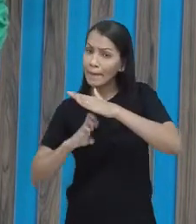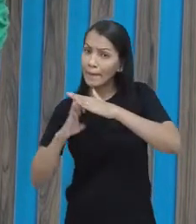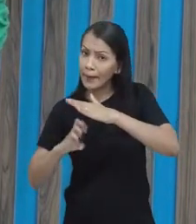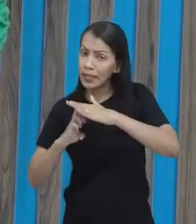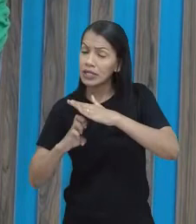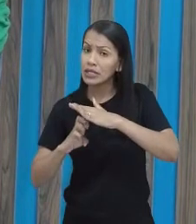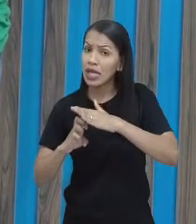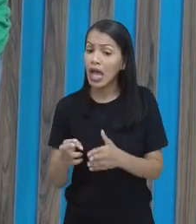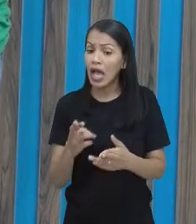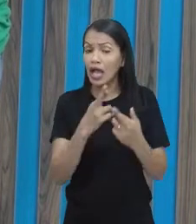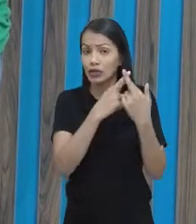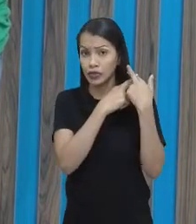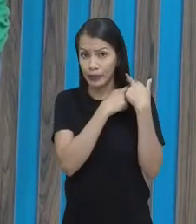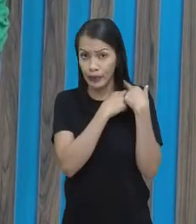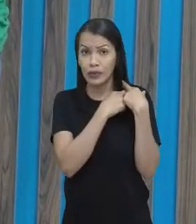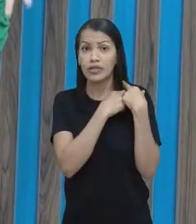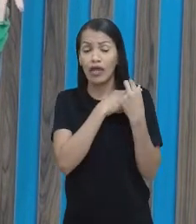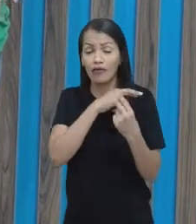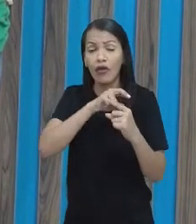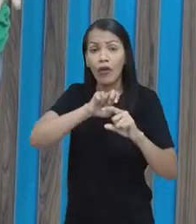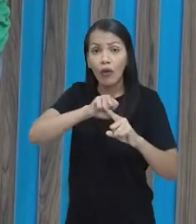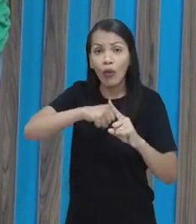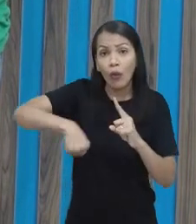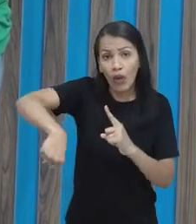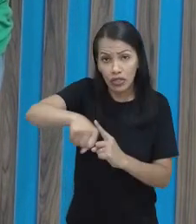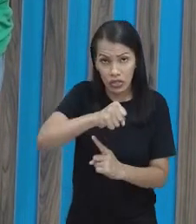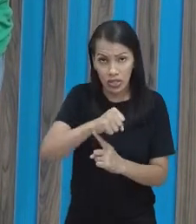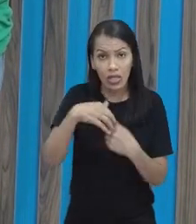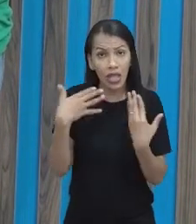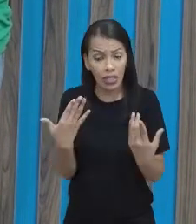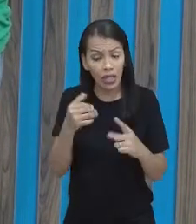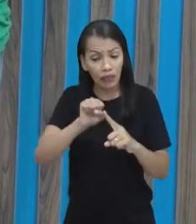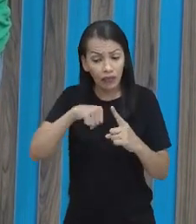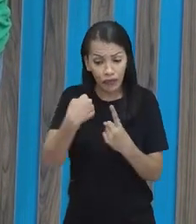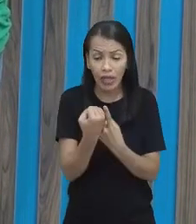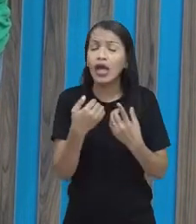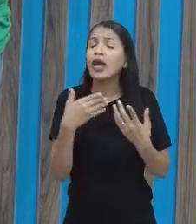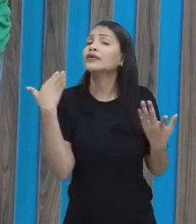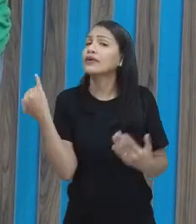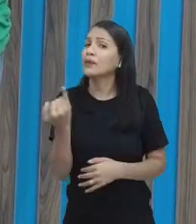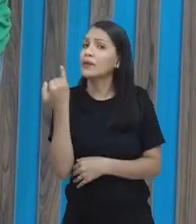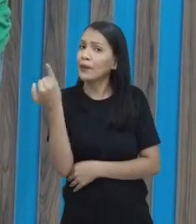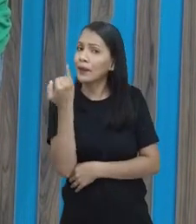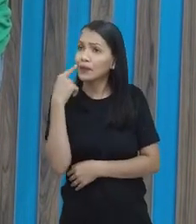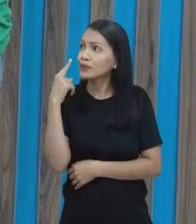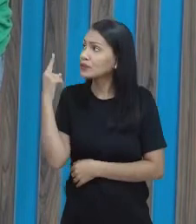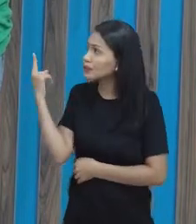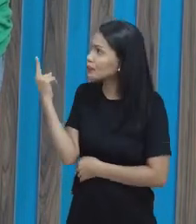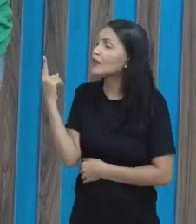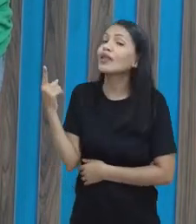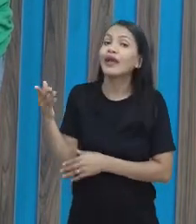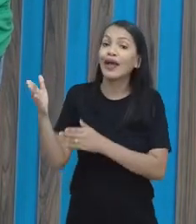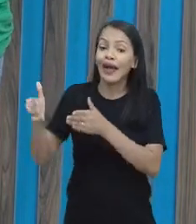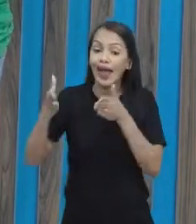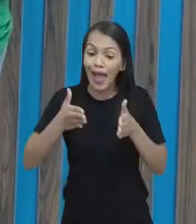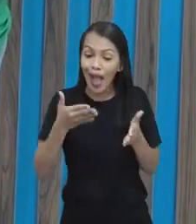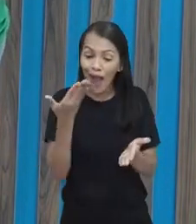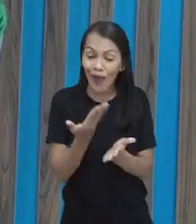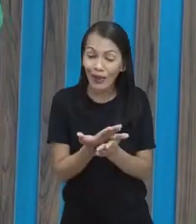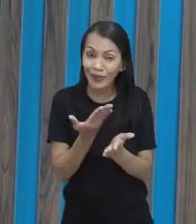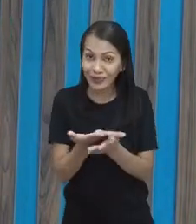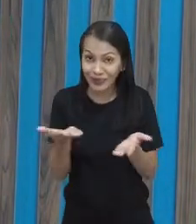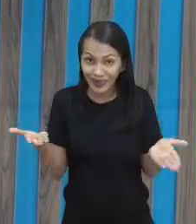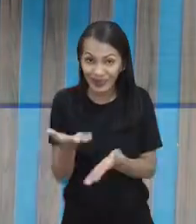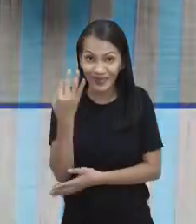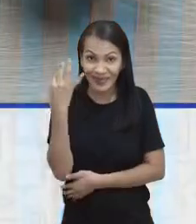socialmente, ambientalmente, né? Então, é bem importante isso. E a gente vai ver todas essas questõezinhas ao longo da nossa aulinha de hoje, tá?